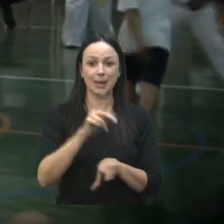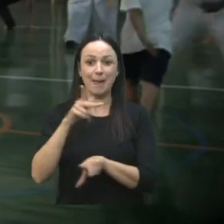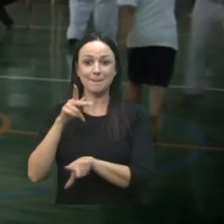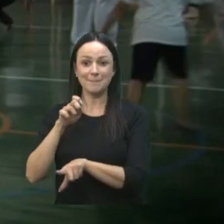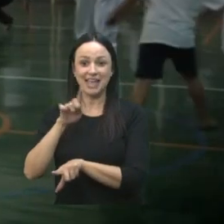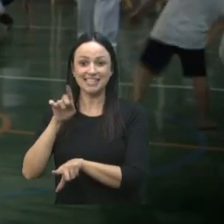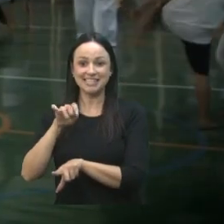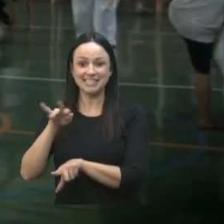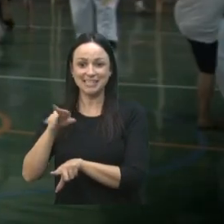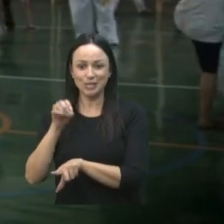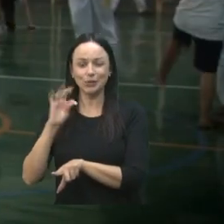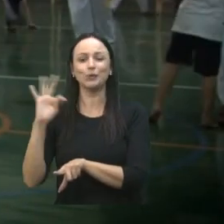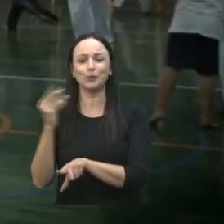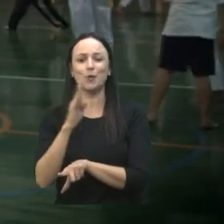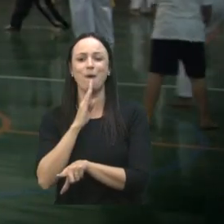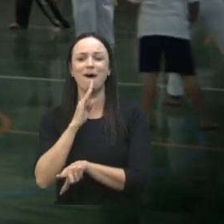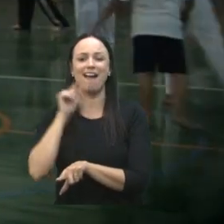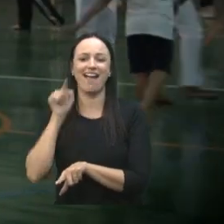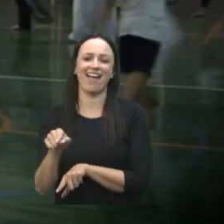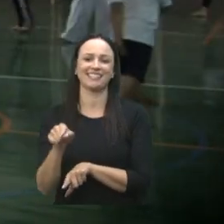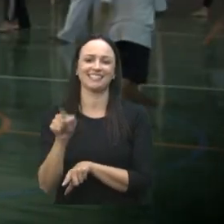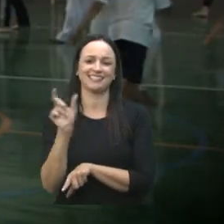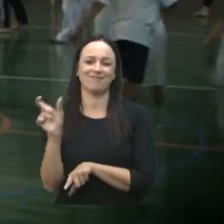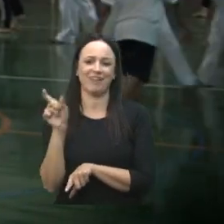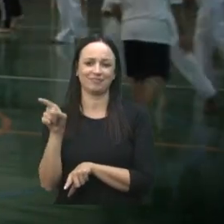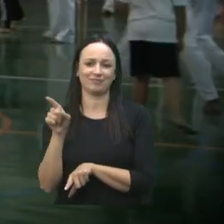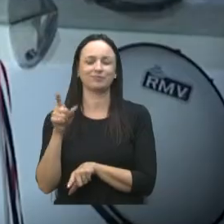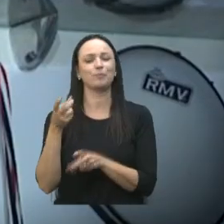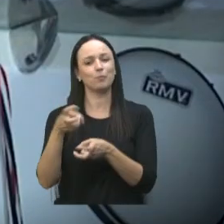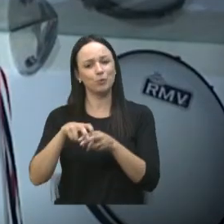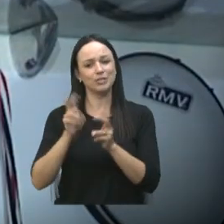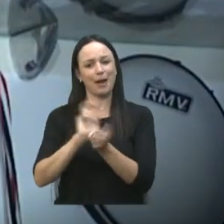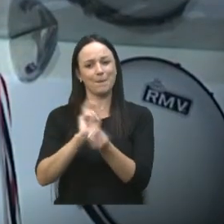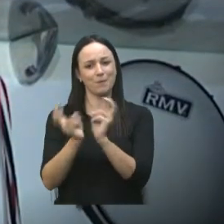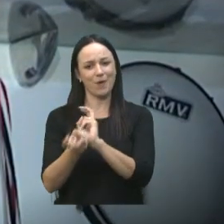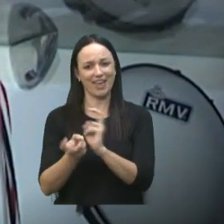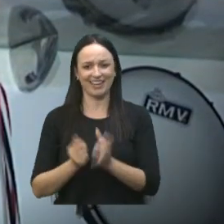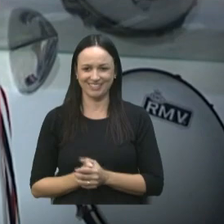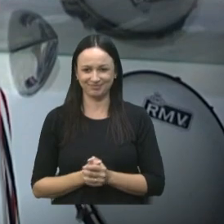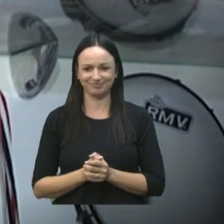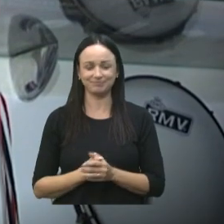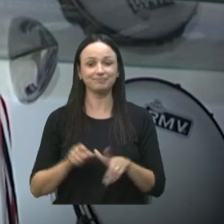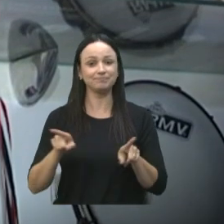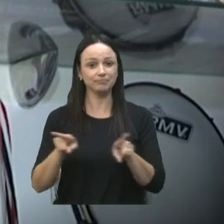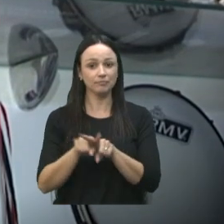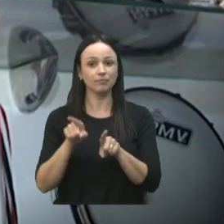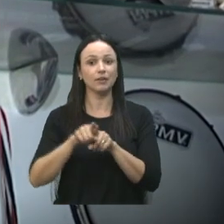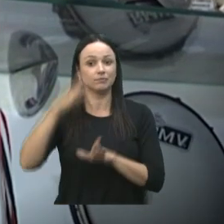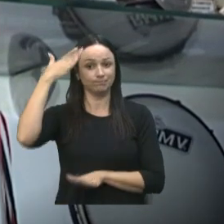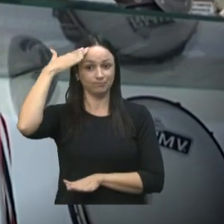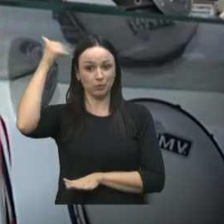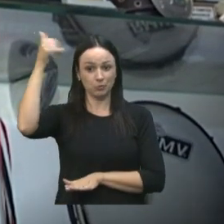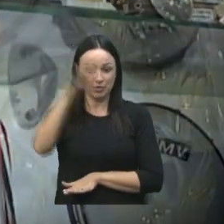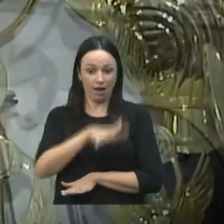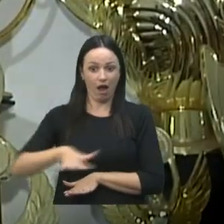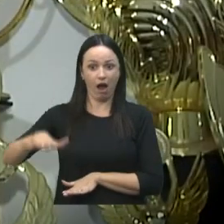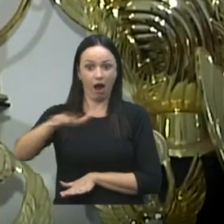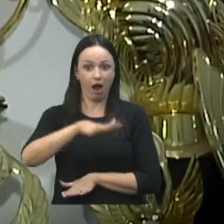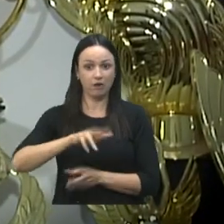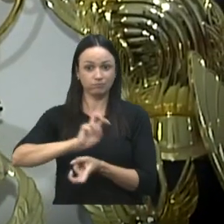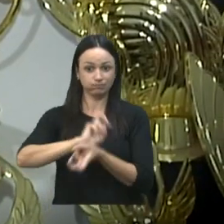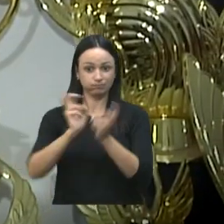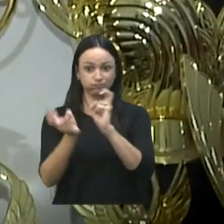pezinho, todo mundo conhece. Então veio através da capoeira mesmo esse apelido. Além de muito conceituado no meio capoeirista,